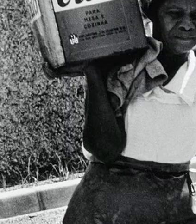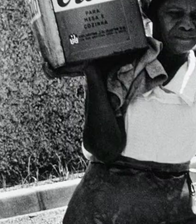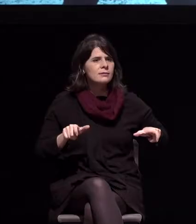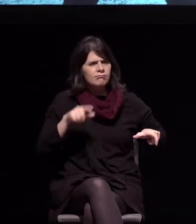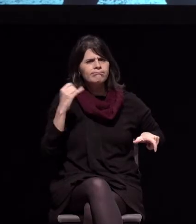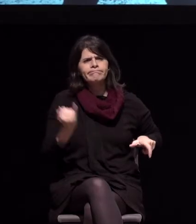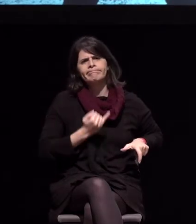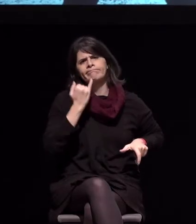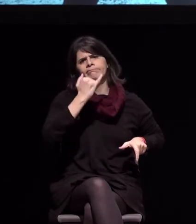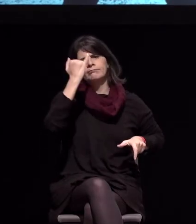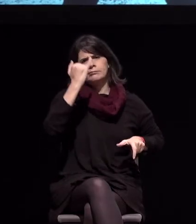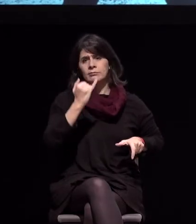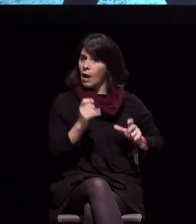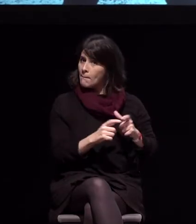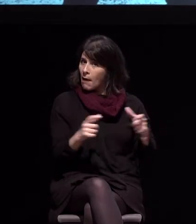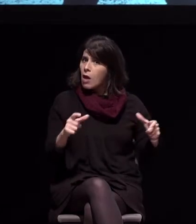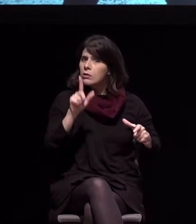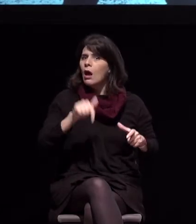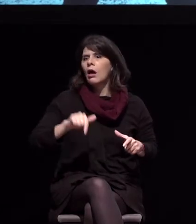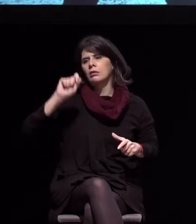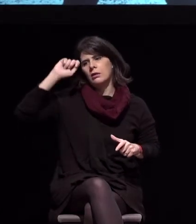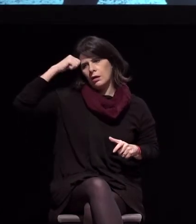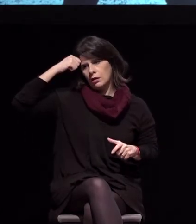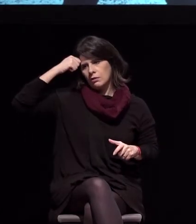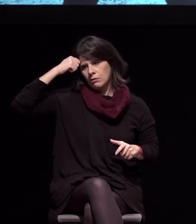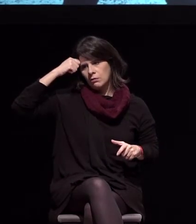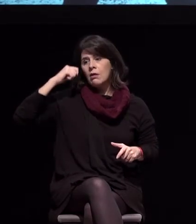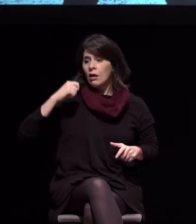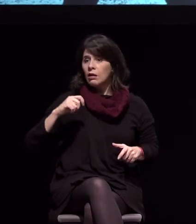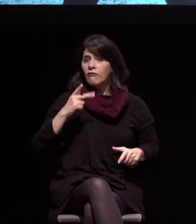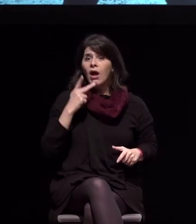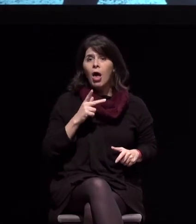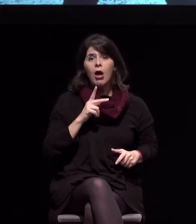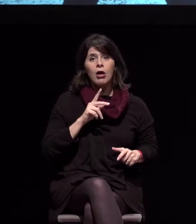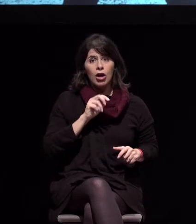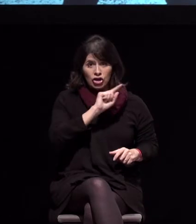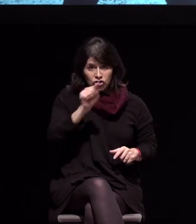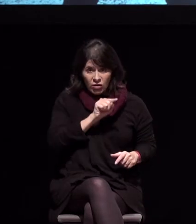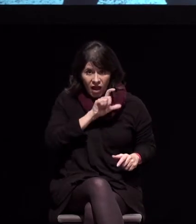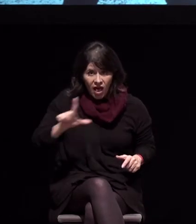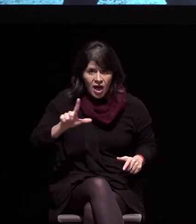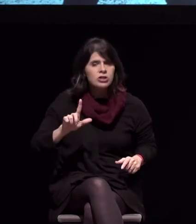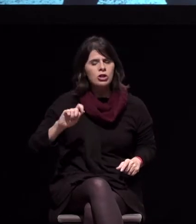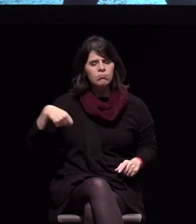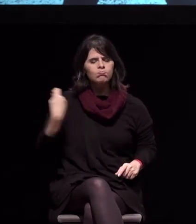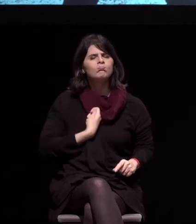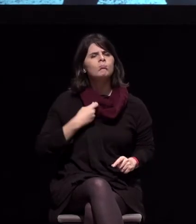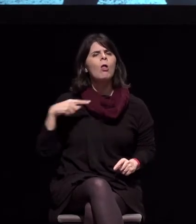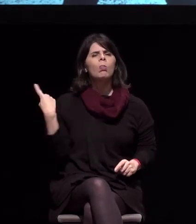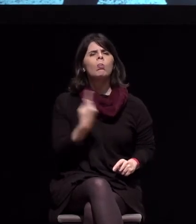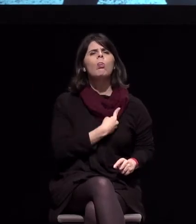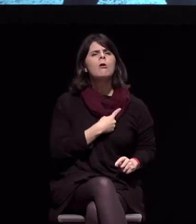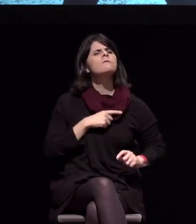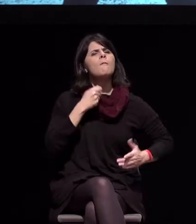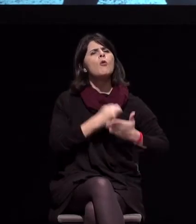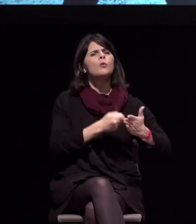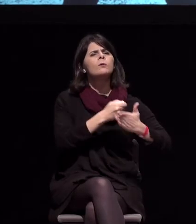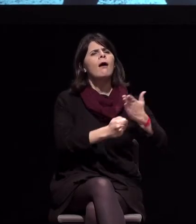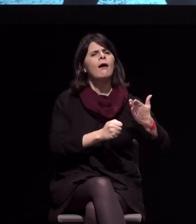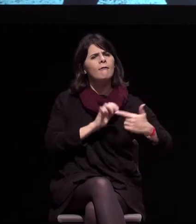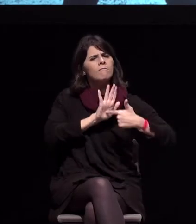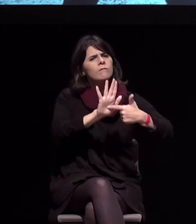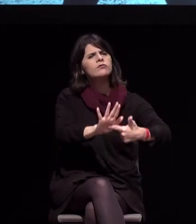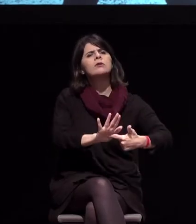né? Que vão lá e diz, Zona Leste somos nós mesmos, mas nós vamos lutar com galhardia, estamos aqui. E